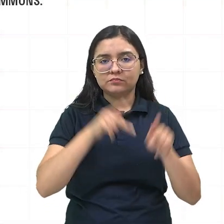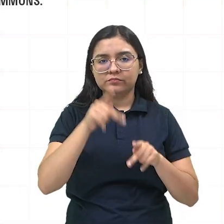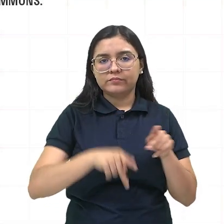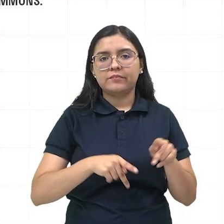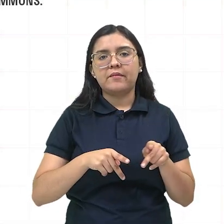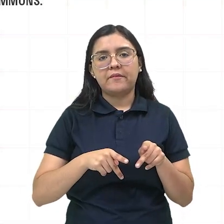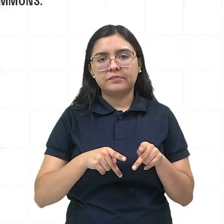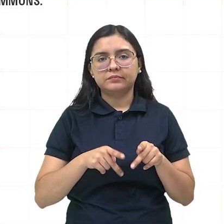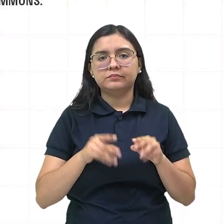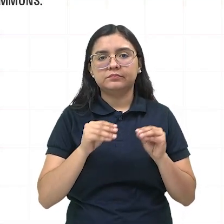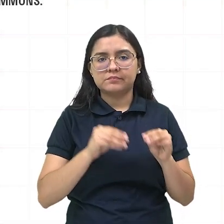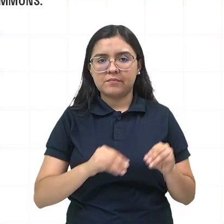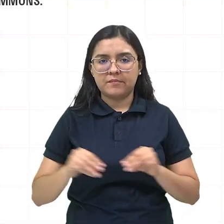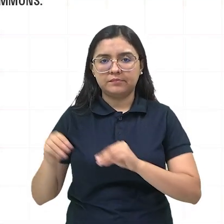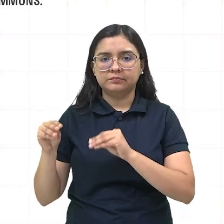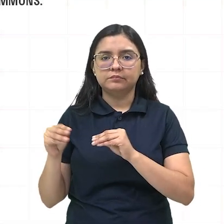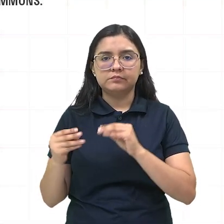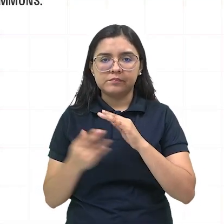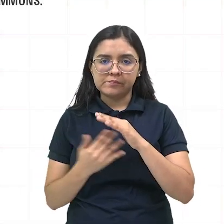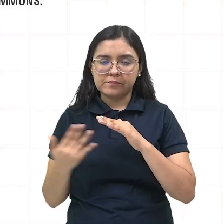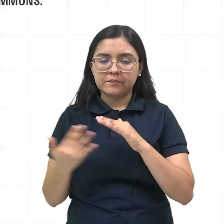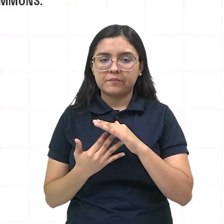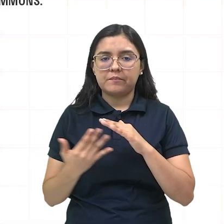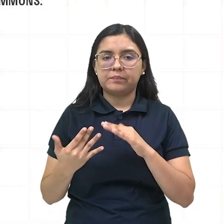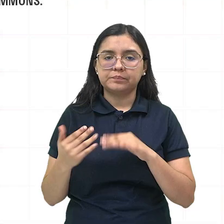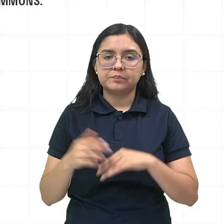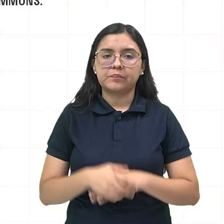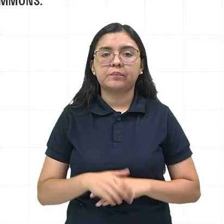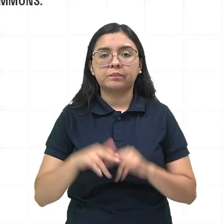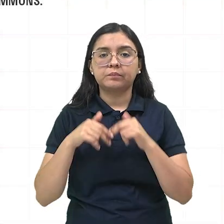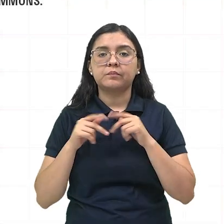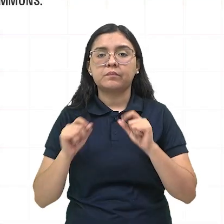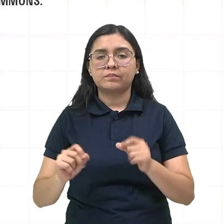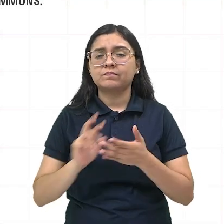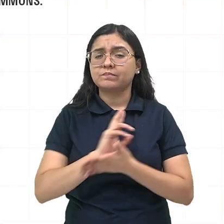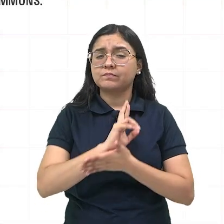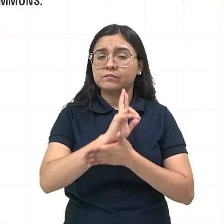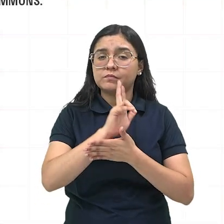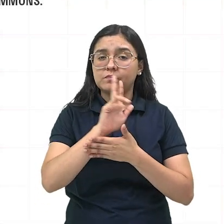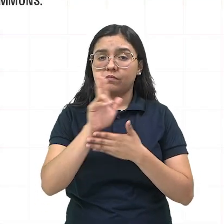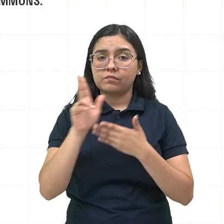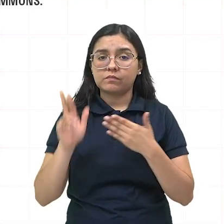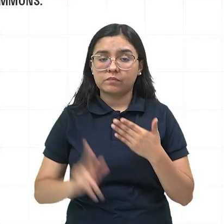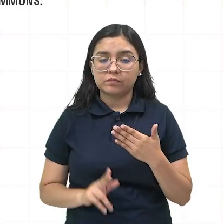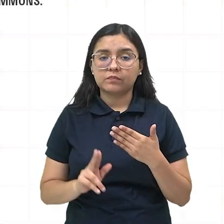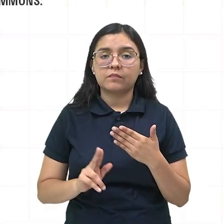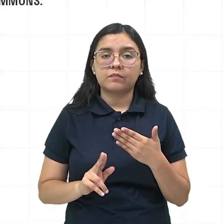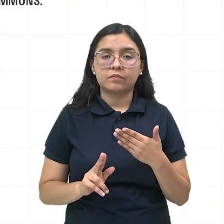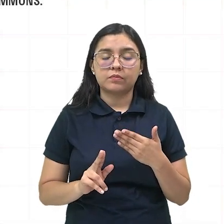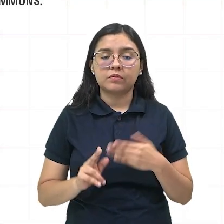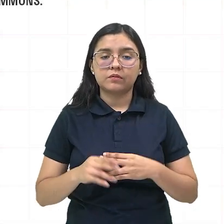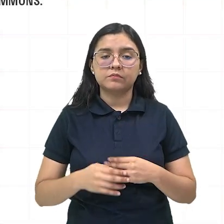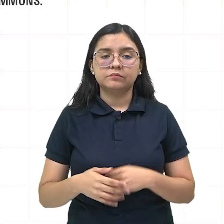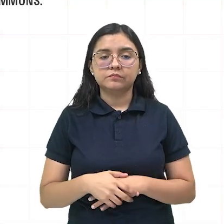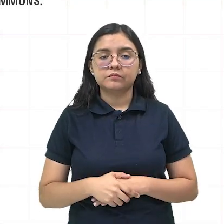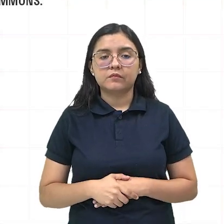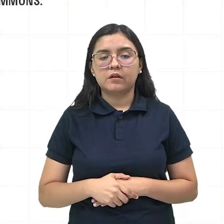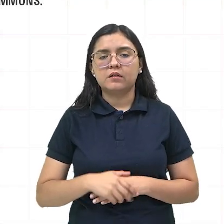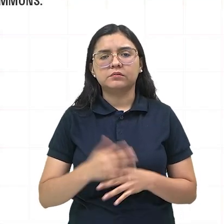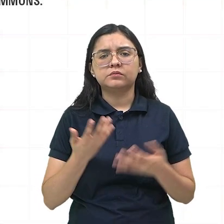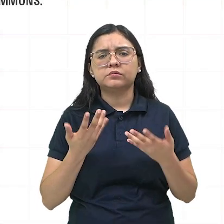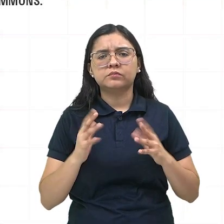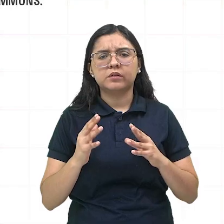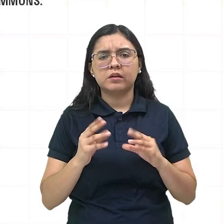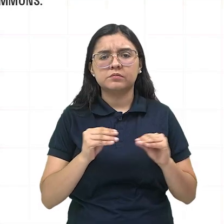a realizar um fluxo migratório. Os motivos, pessoal, são vários. As pessoas não necessariamente querem